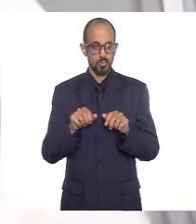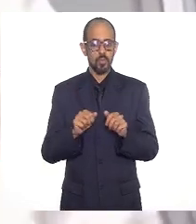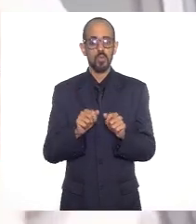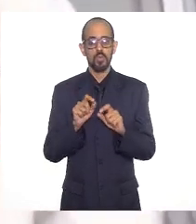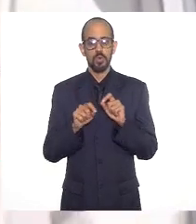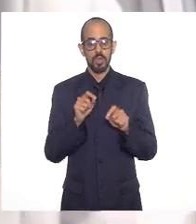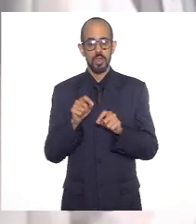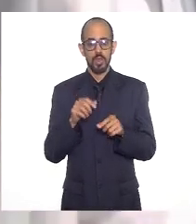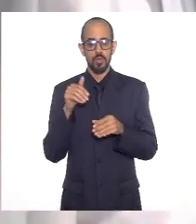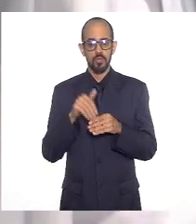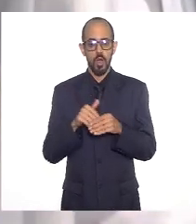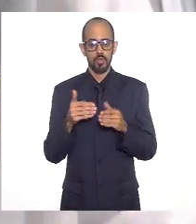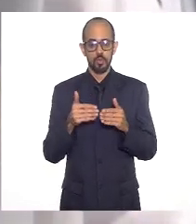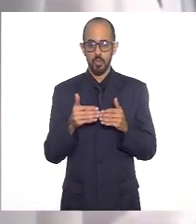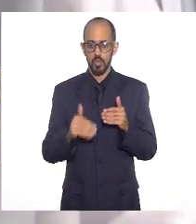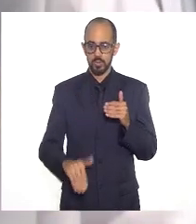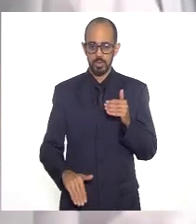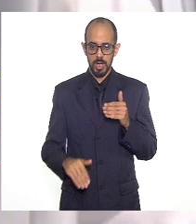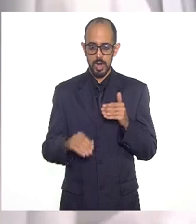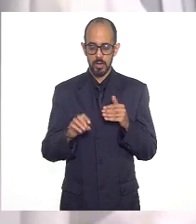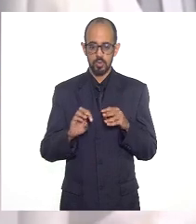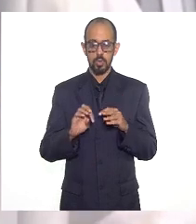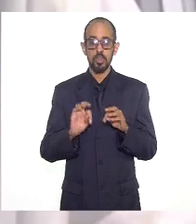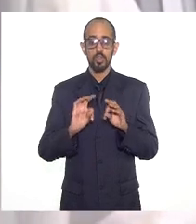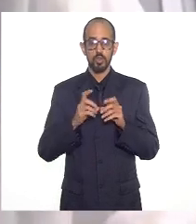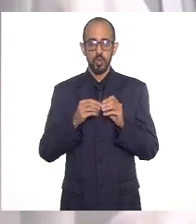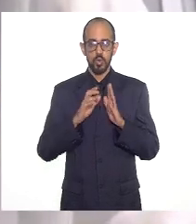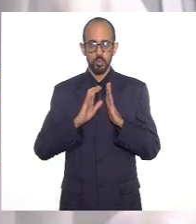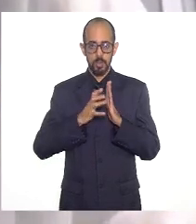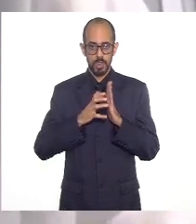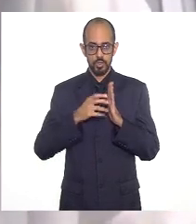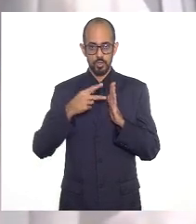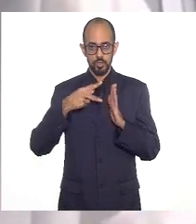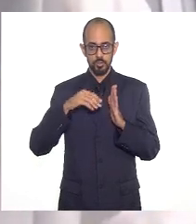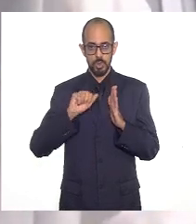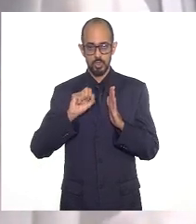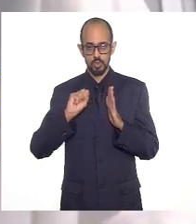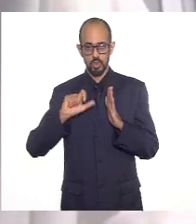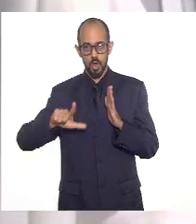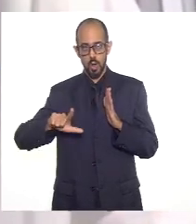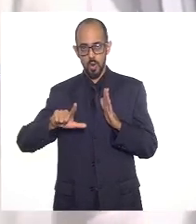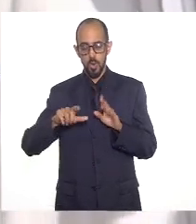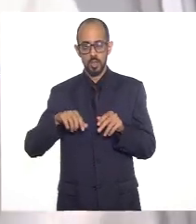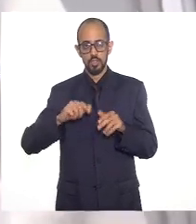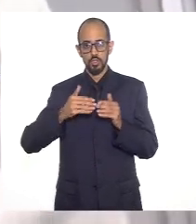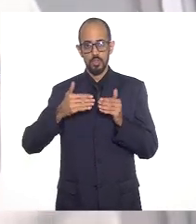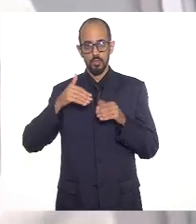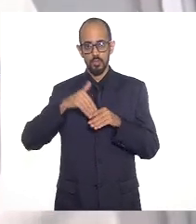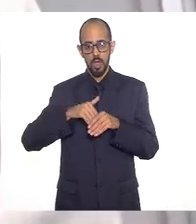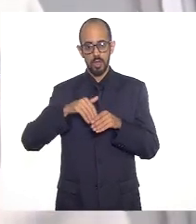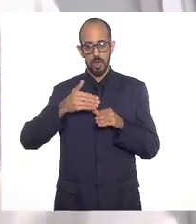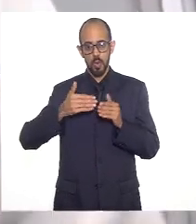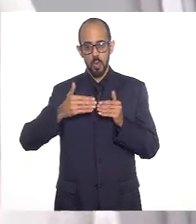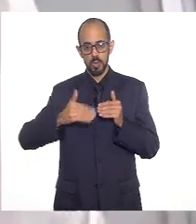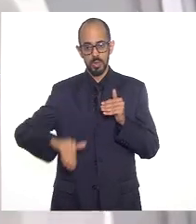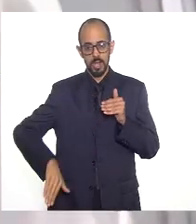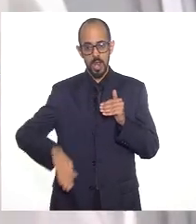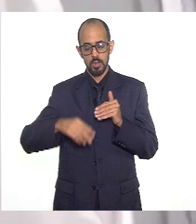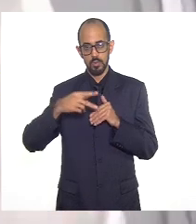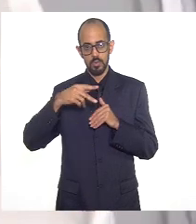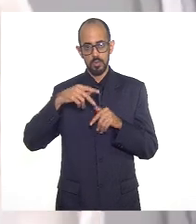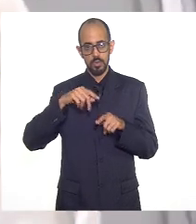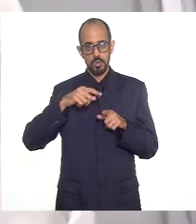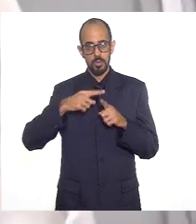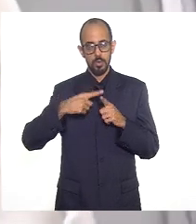voto contrário, e toda a nossa bancada do pessoal vota contrário a essa LDO, porque não queremos dar uma carta em branco